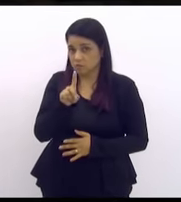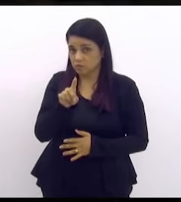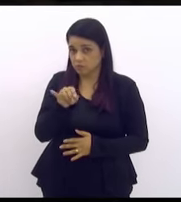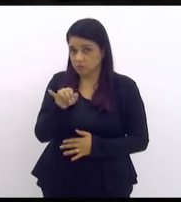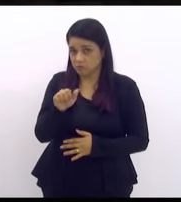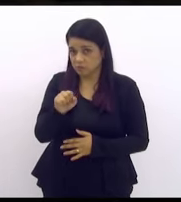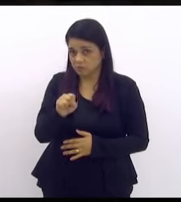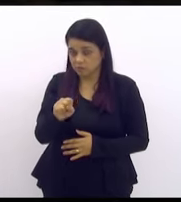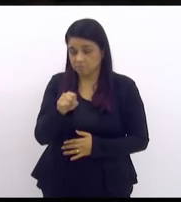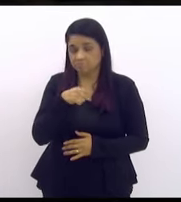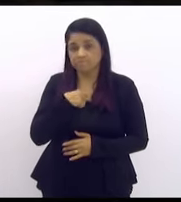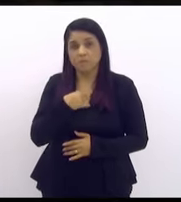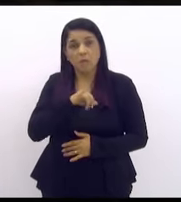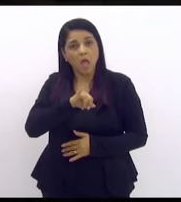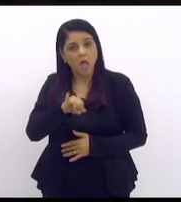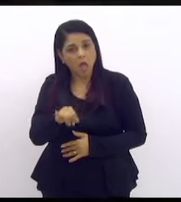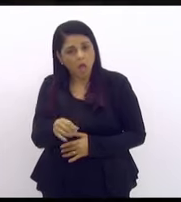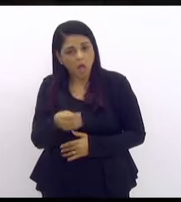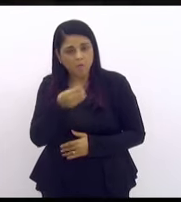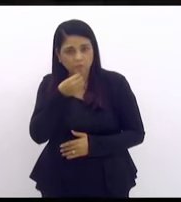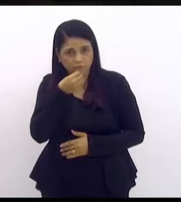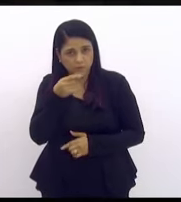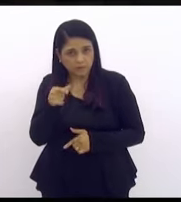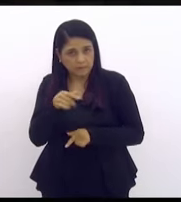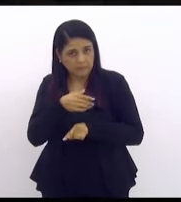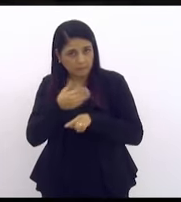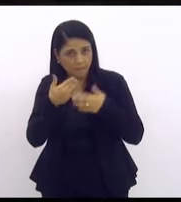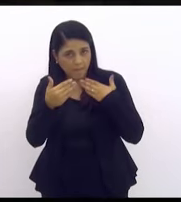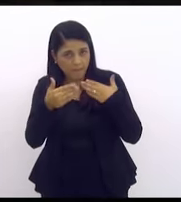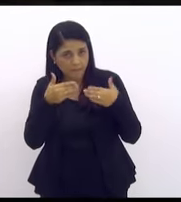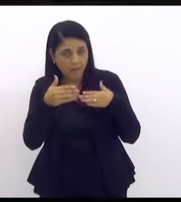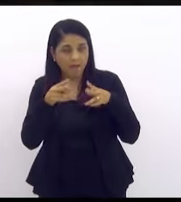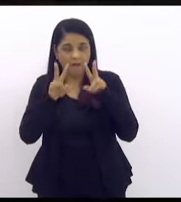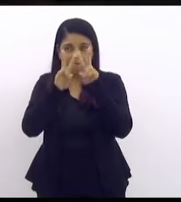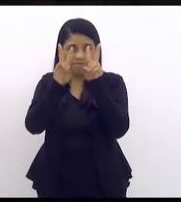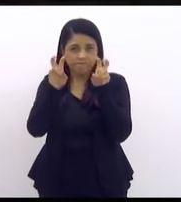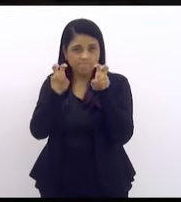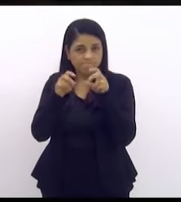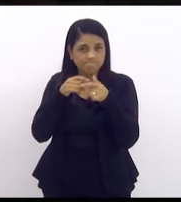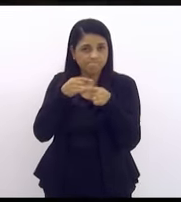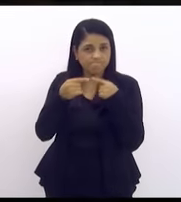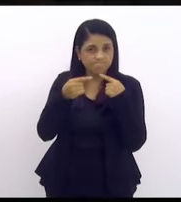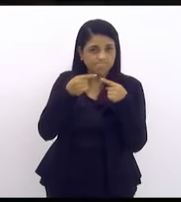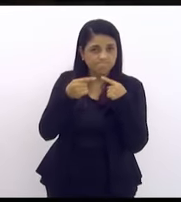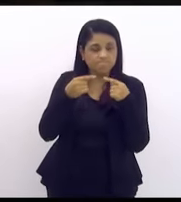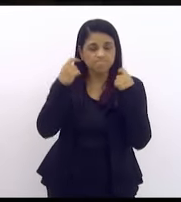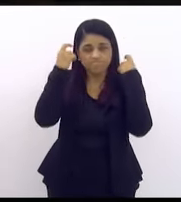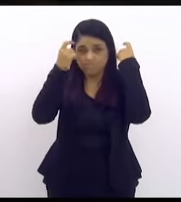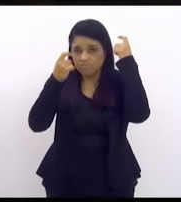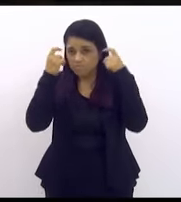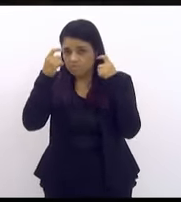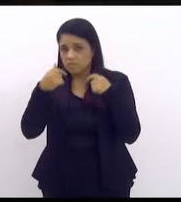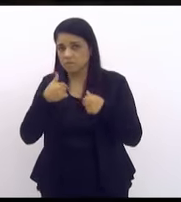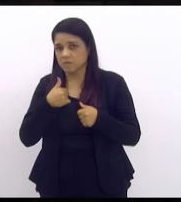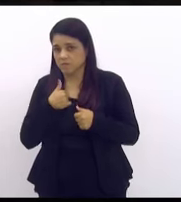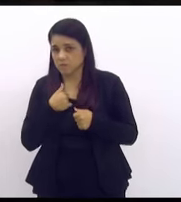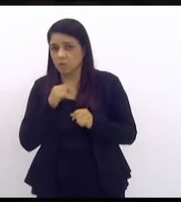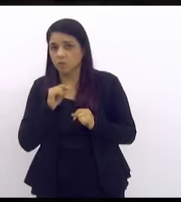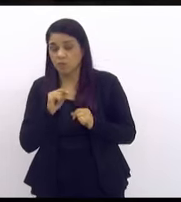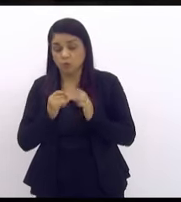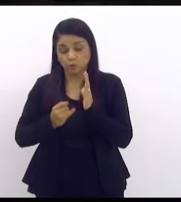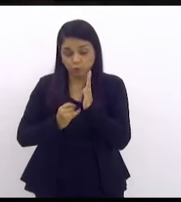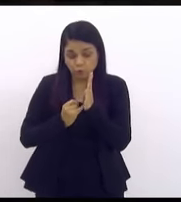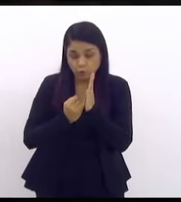Mas, aproveitando o ensejo, coloquei lá tema que realmente me preocupa, que são os